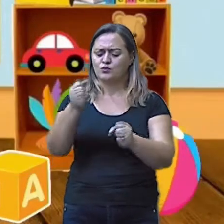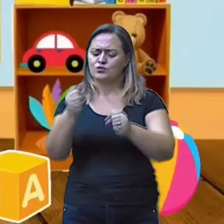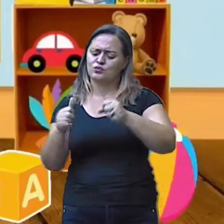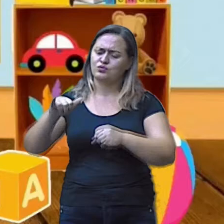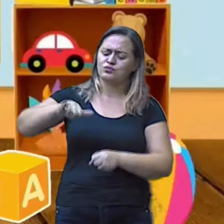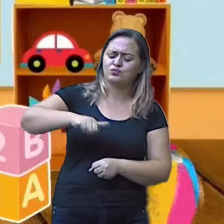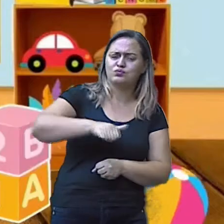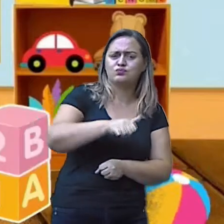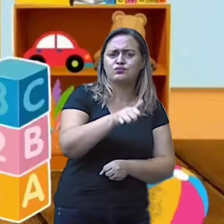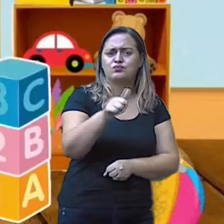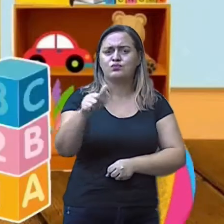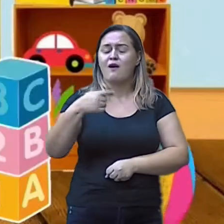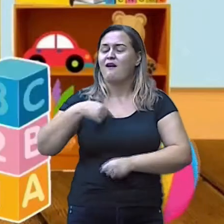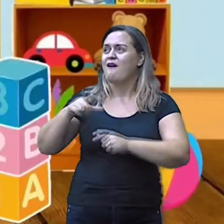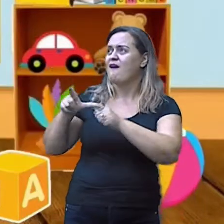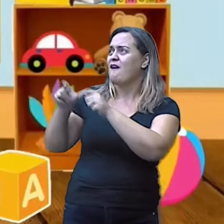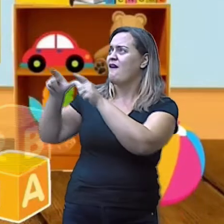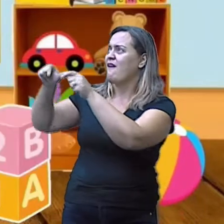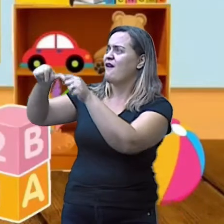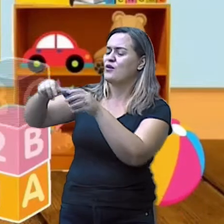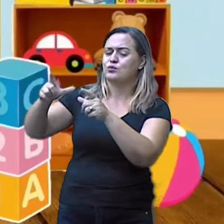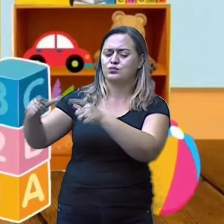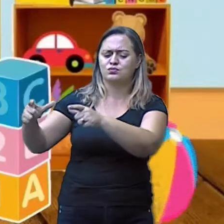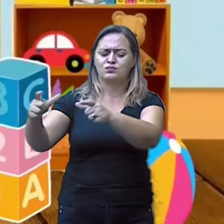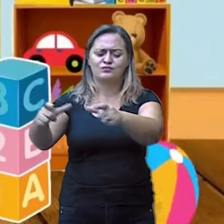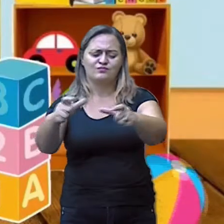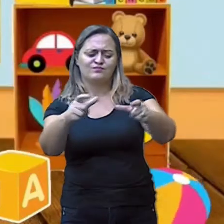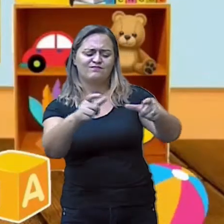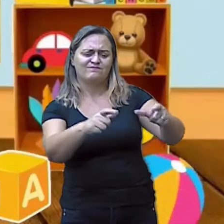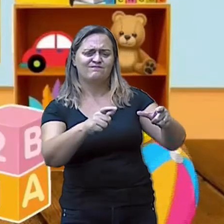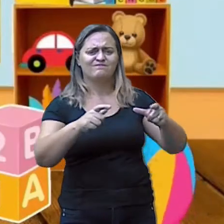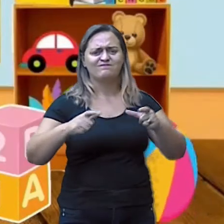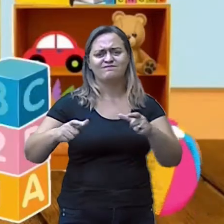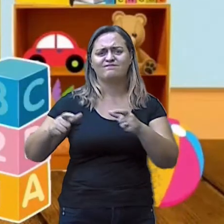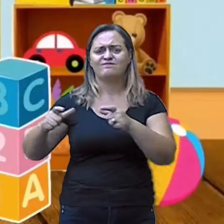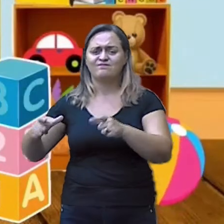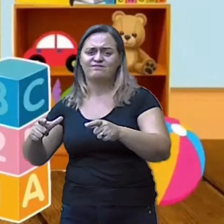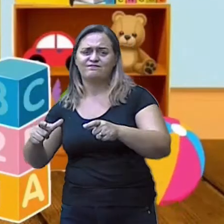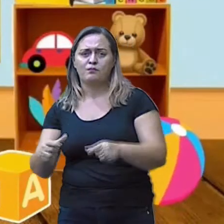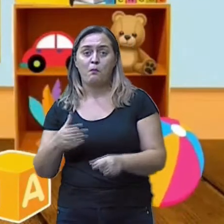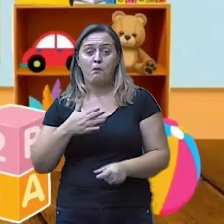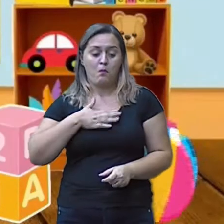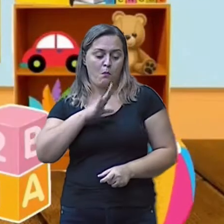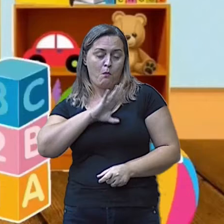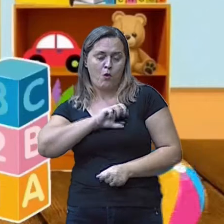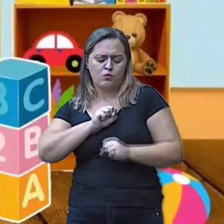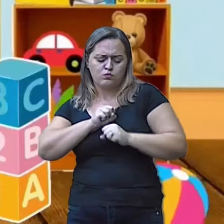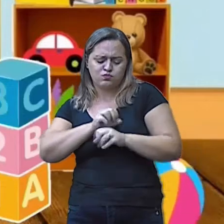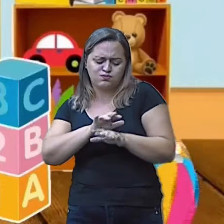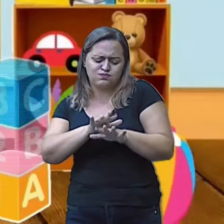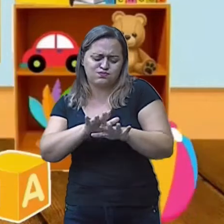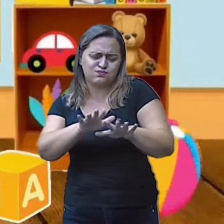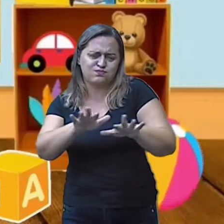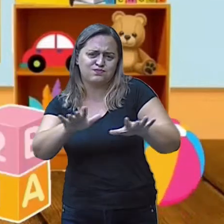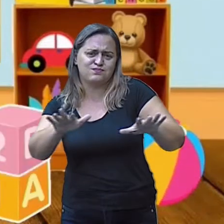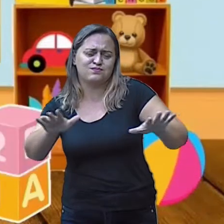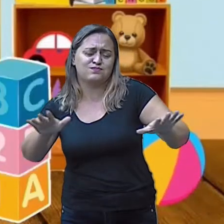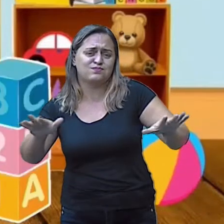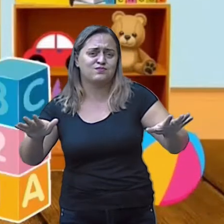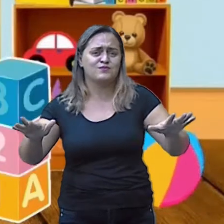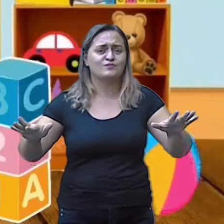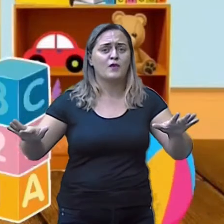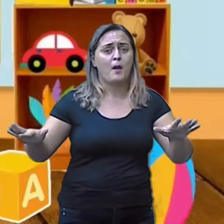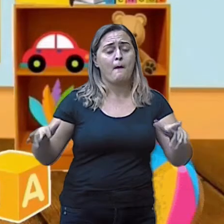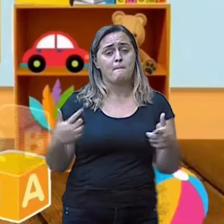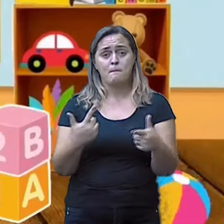piloto. Viajei por todo canto, espalhando meu amor.